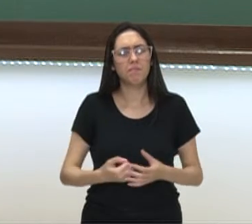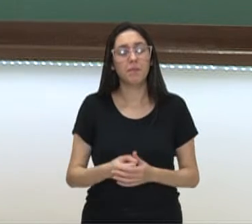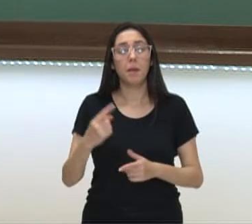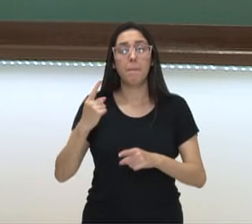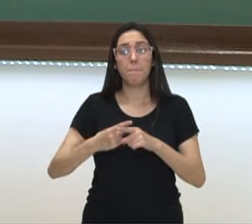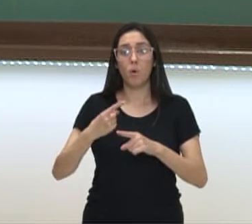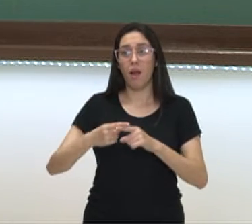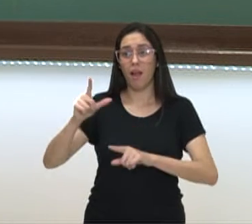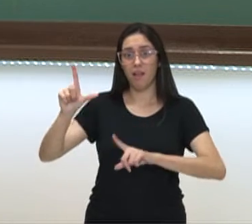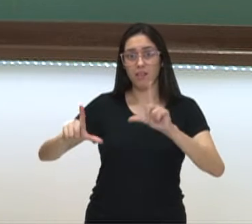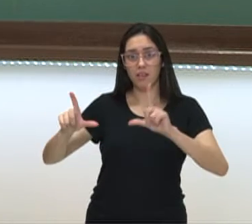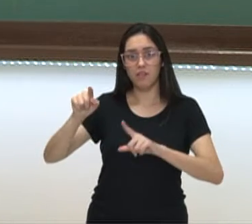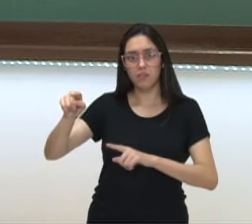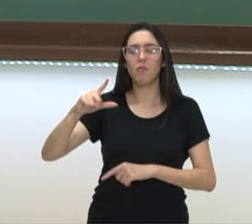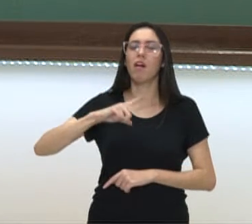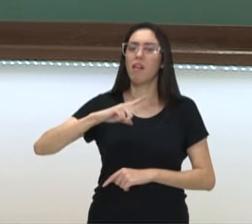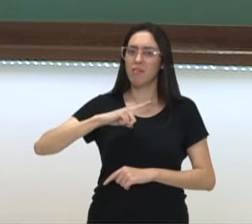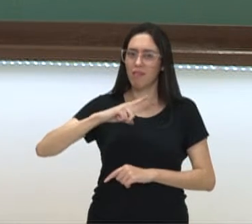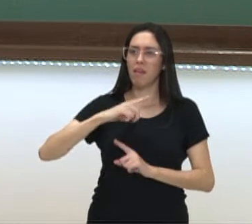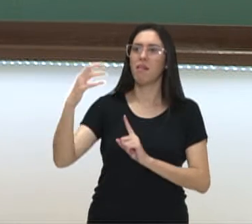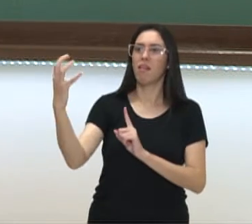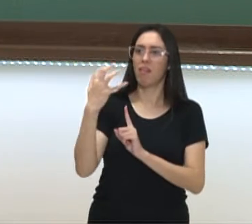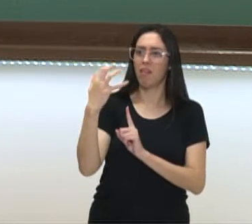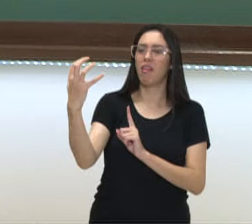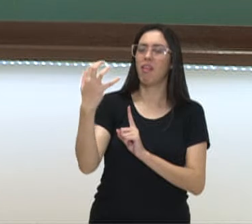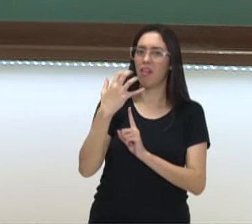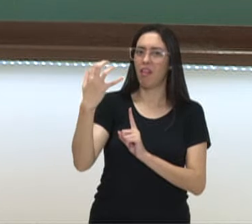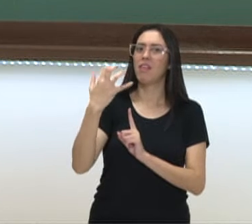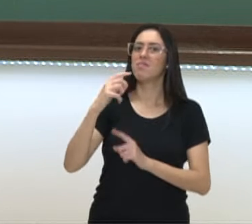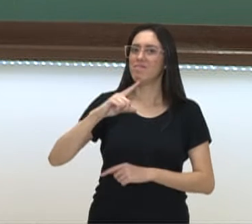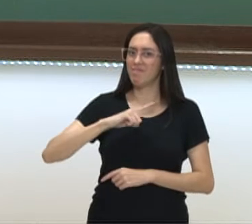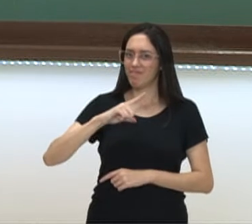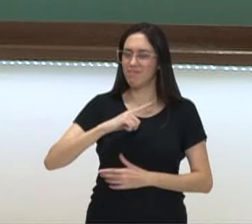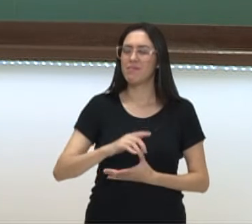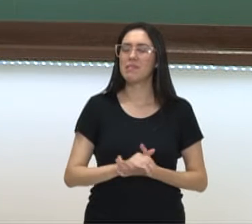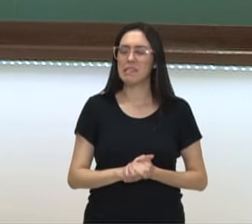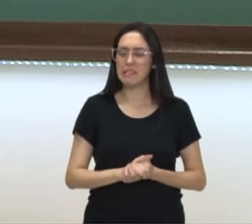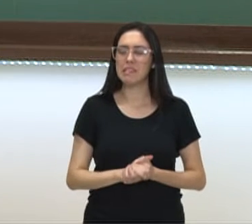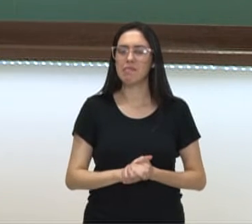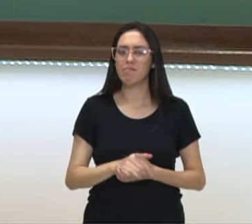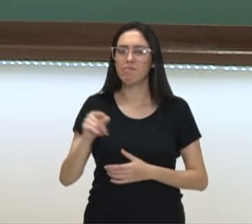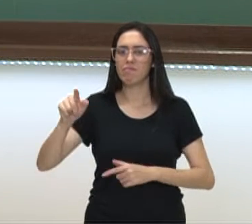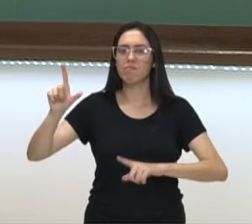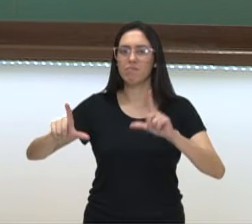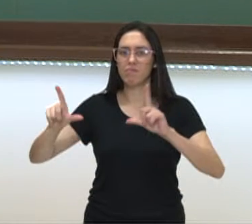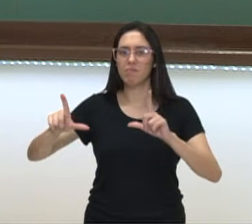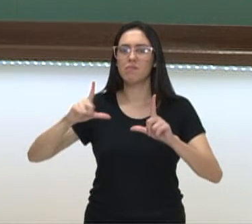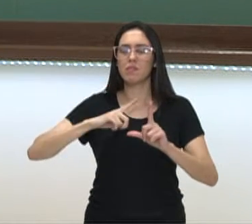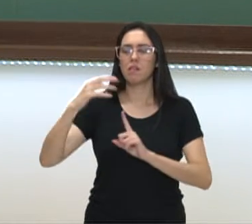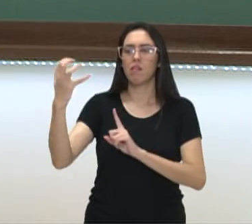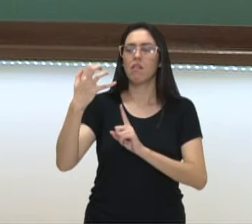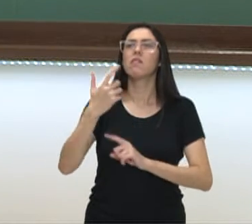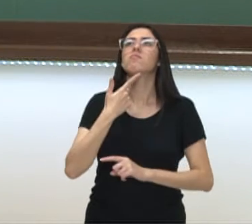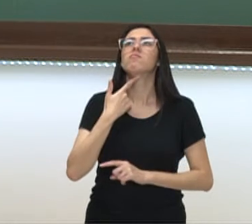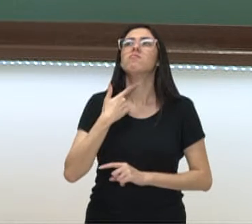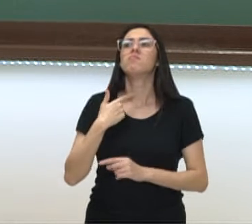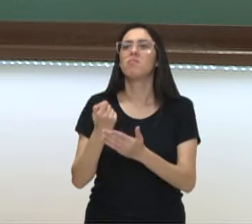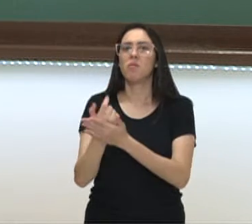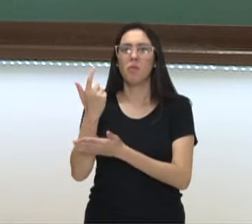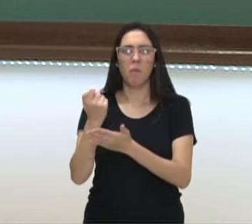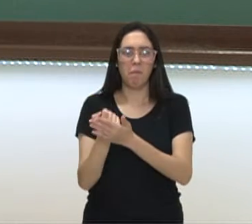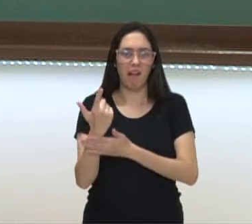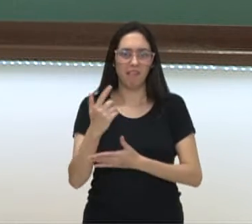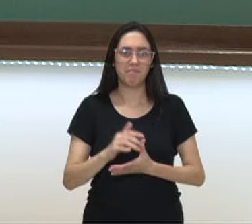tem uma influência muito grande sobre a vida das pessoas e ela influencia diretamente o consumo das pessoas. Sabe-se